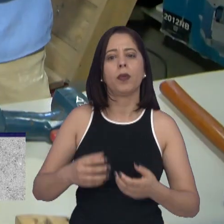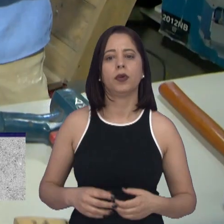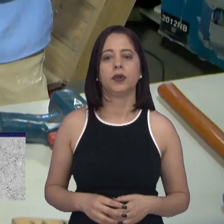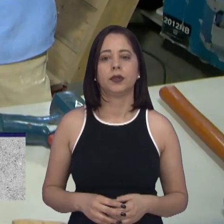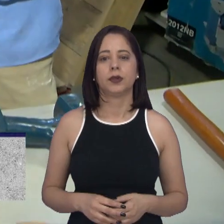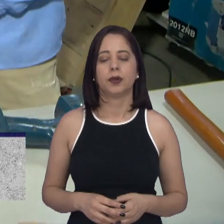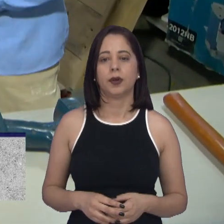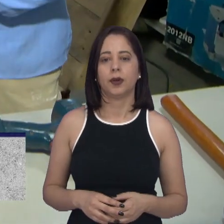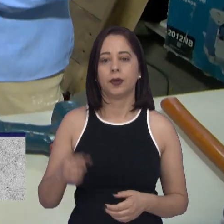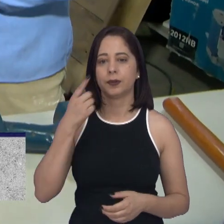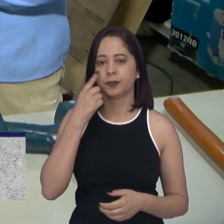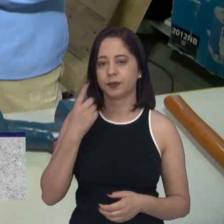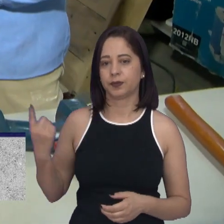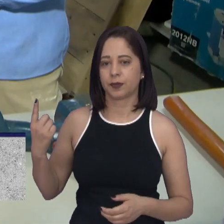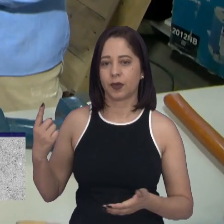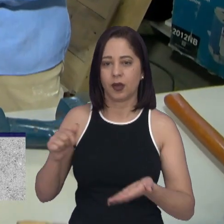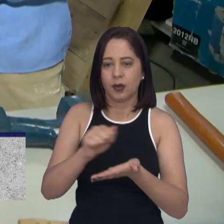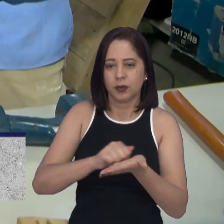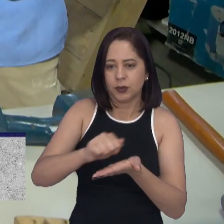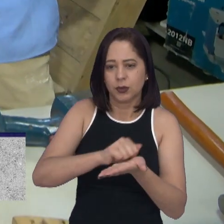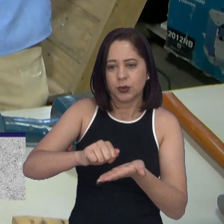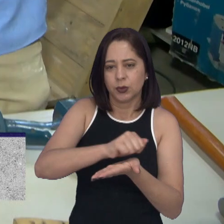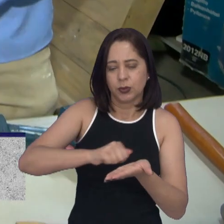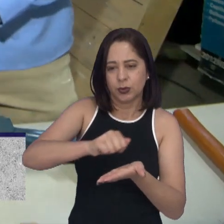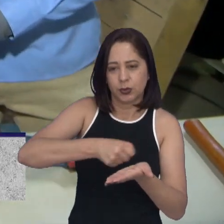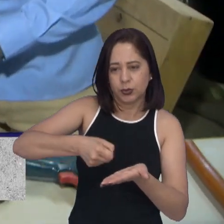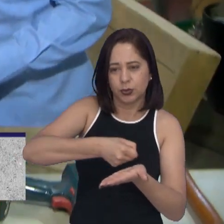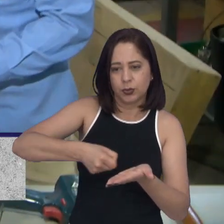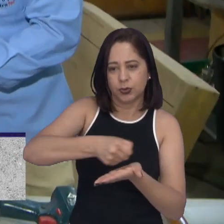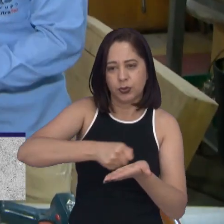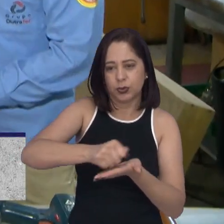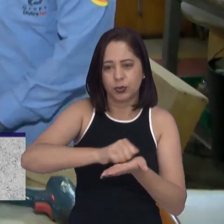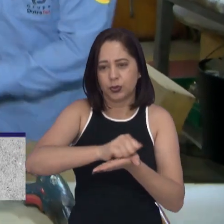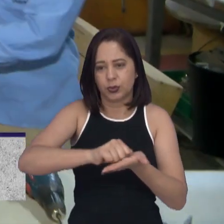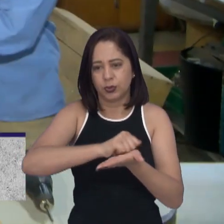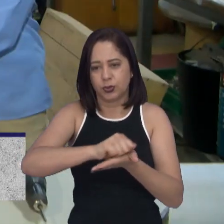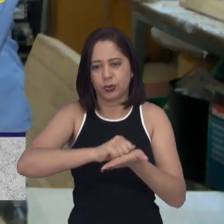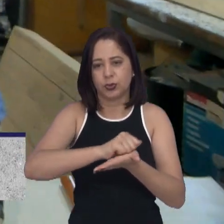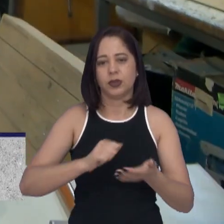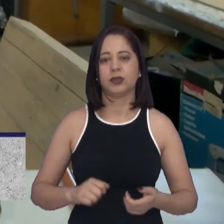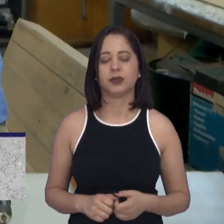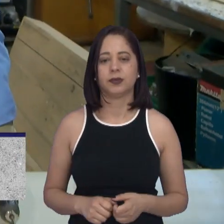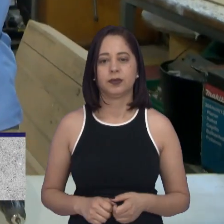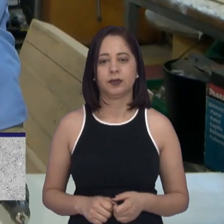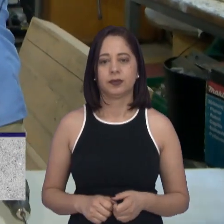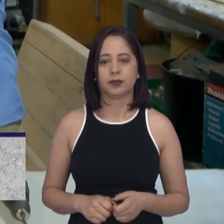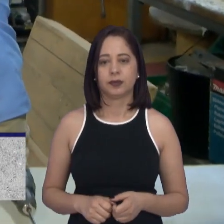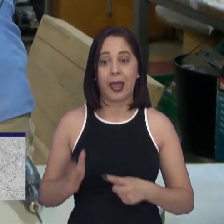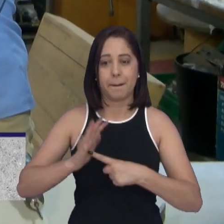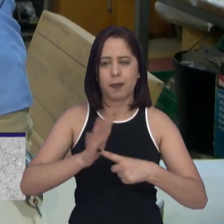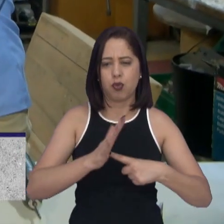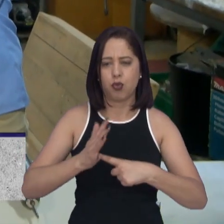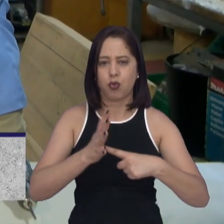Uma lixadeirinha comum, sem segredo. Vamos lá? Posso? Pode. Apoia ela aqui. Aí vou ligar ela para você só, aí você